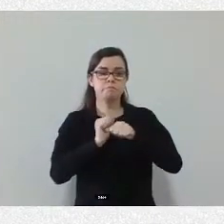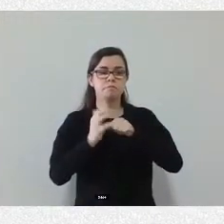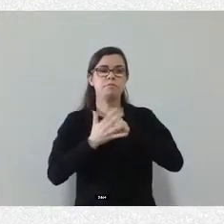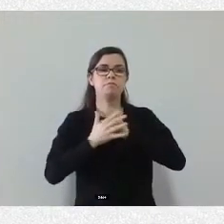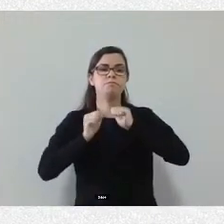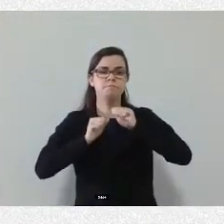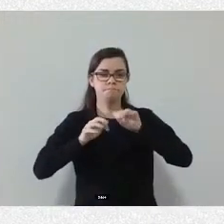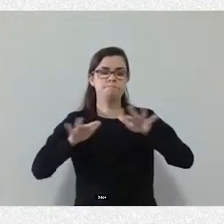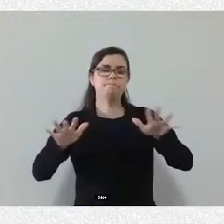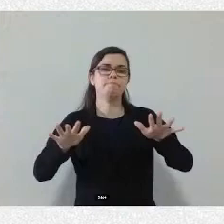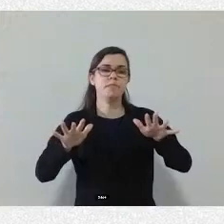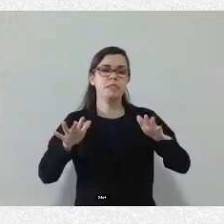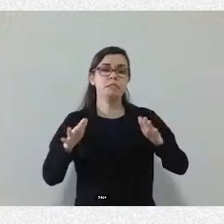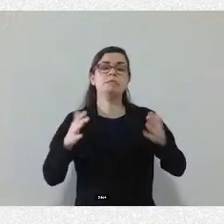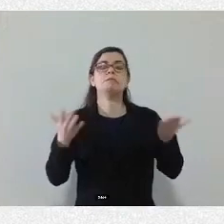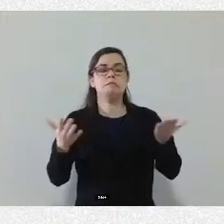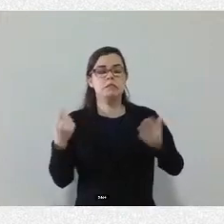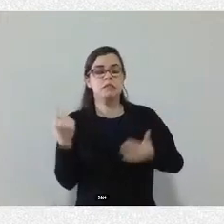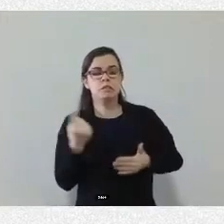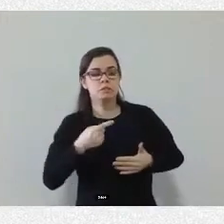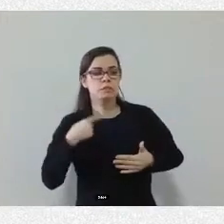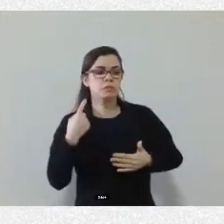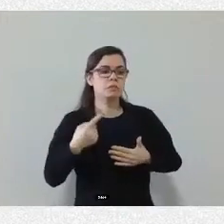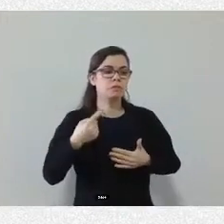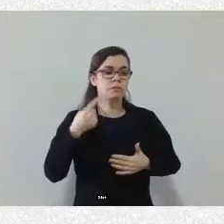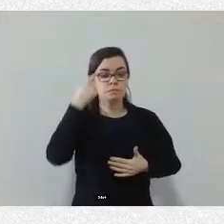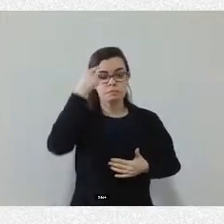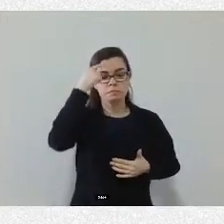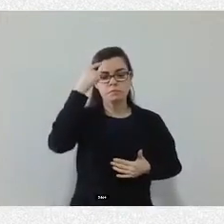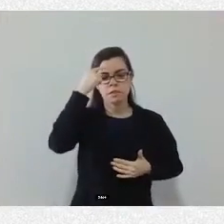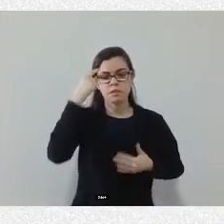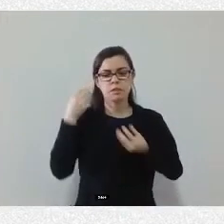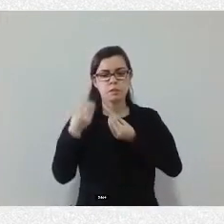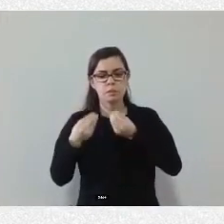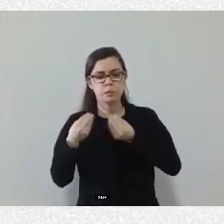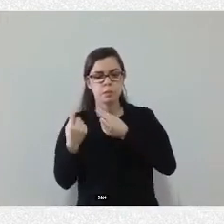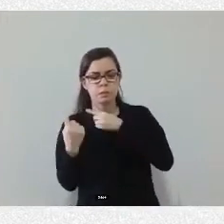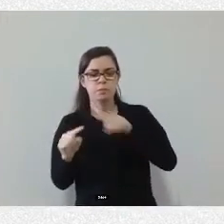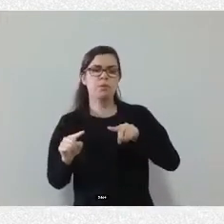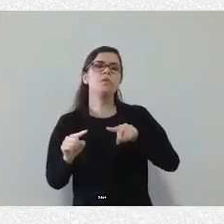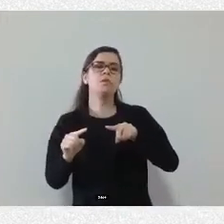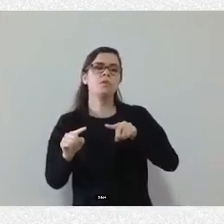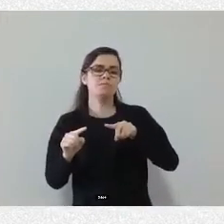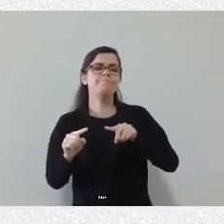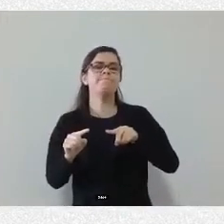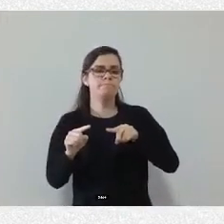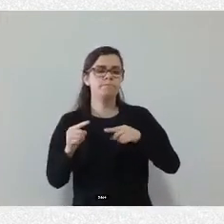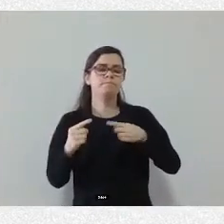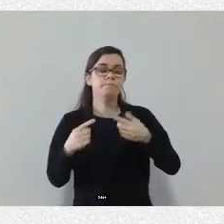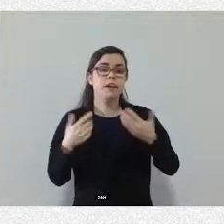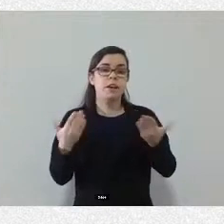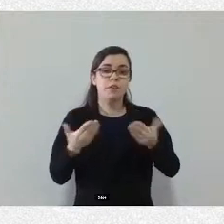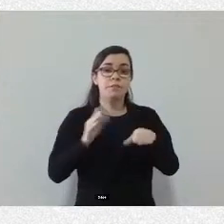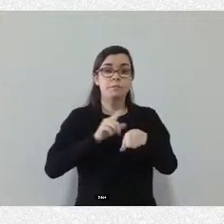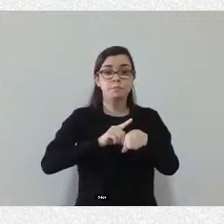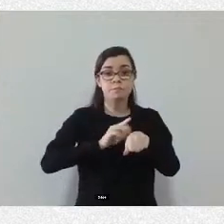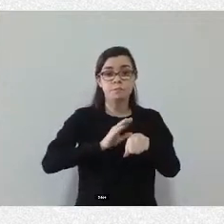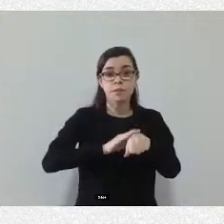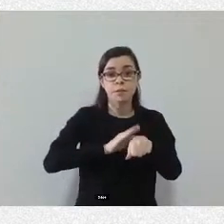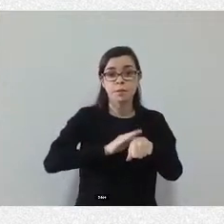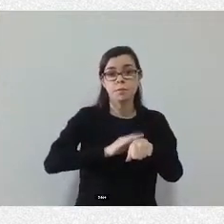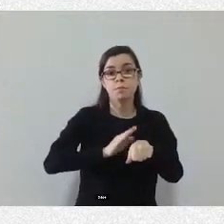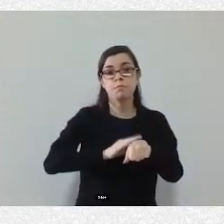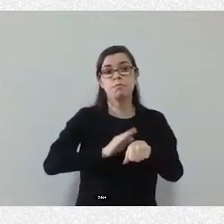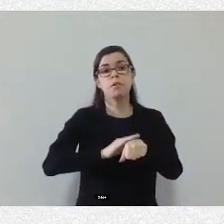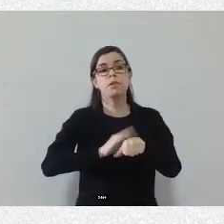como nunca imaginamos, né? Como jamais imaginamos em nossa missão. Esse é um momento que tem essa função inquestionável de